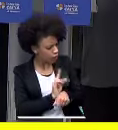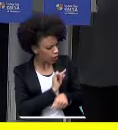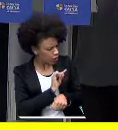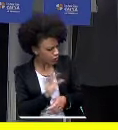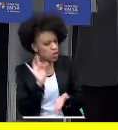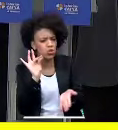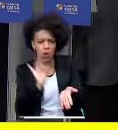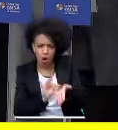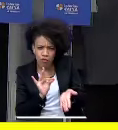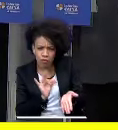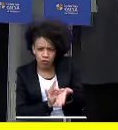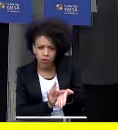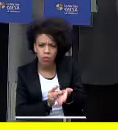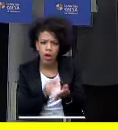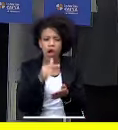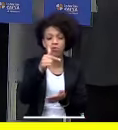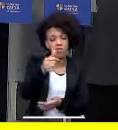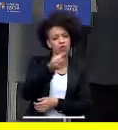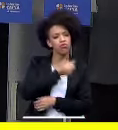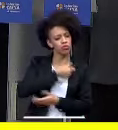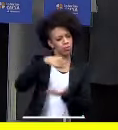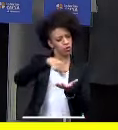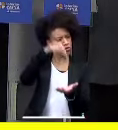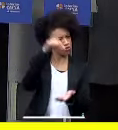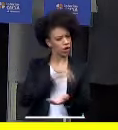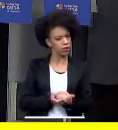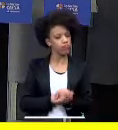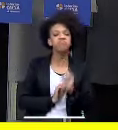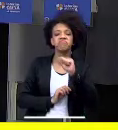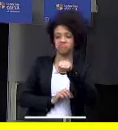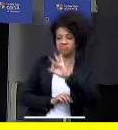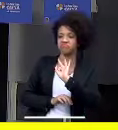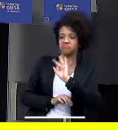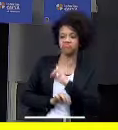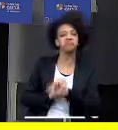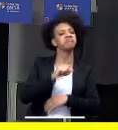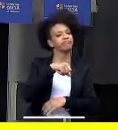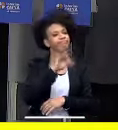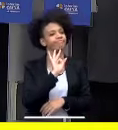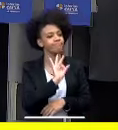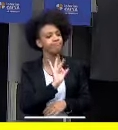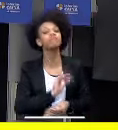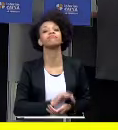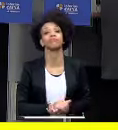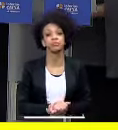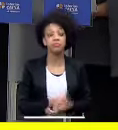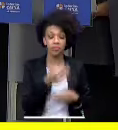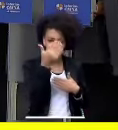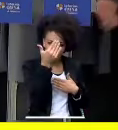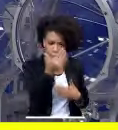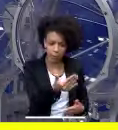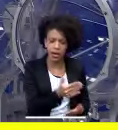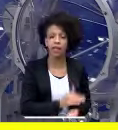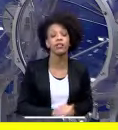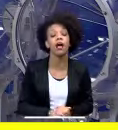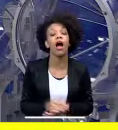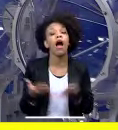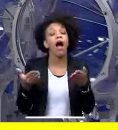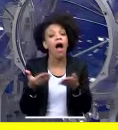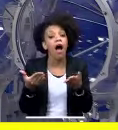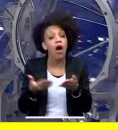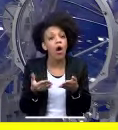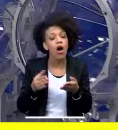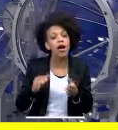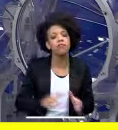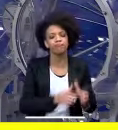auditoras, as senhoras confirmam os 7 números sorteados? Sim, confirmo. Sim, confirmo. Muito bem, muito obrigada. Agora nós